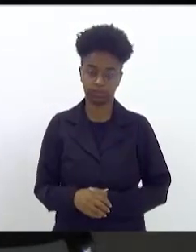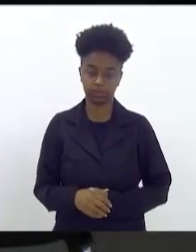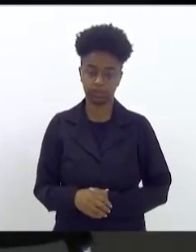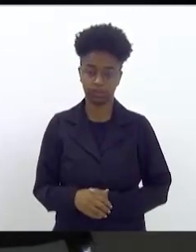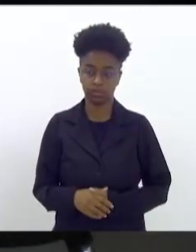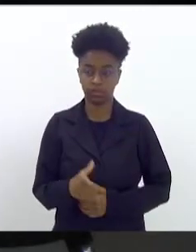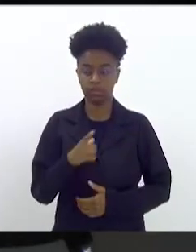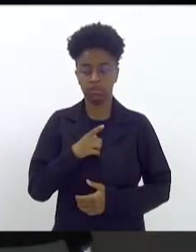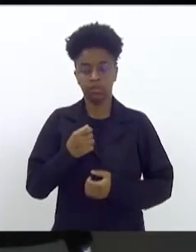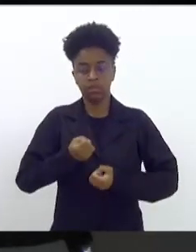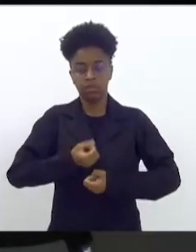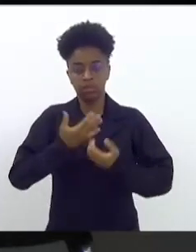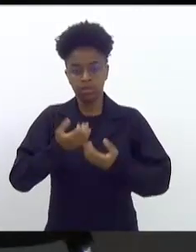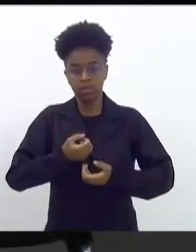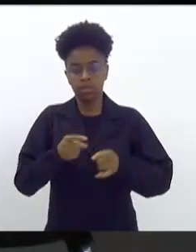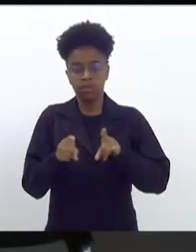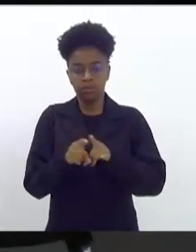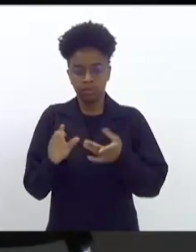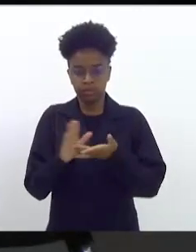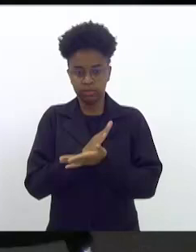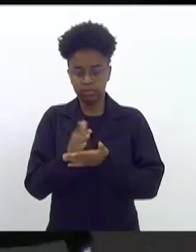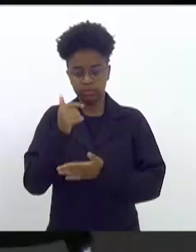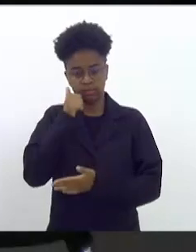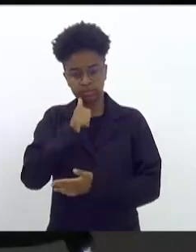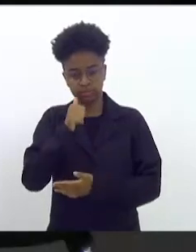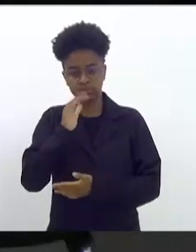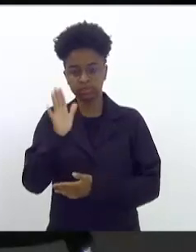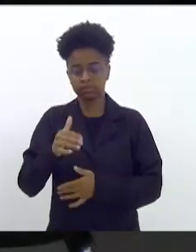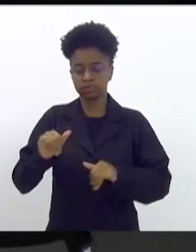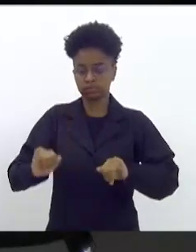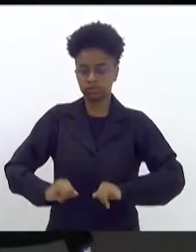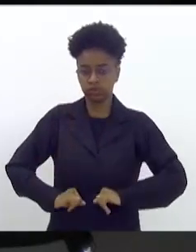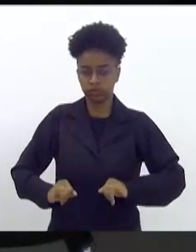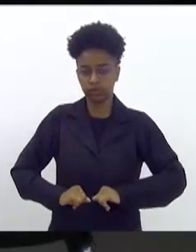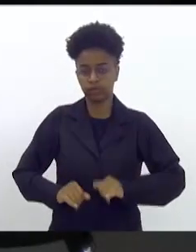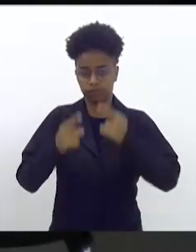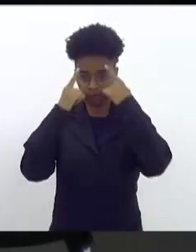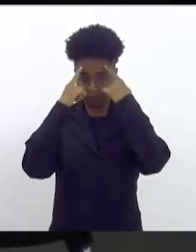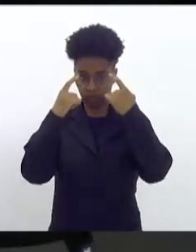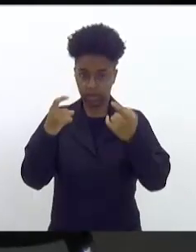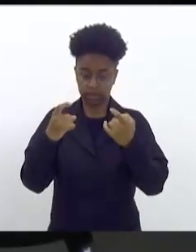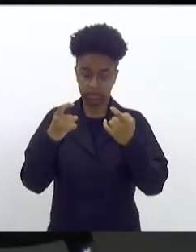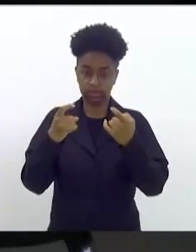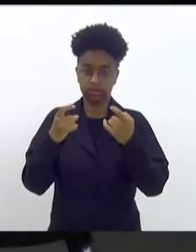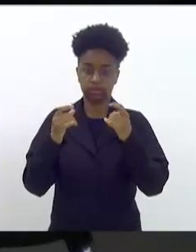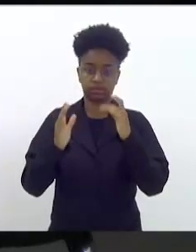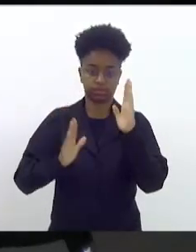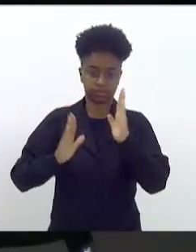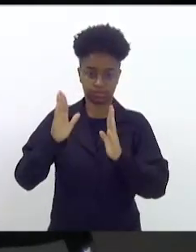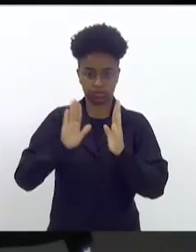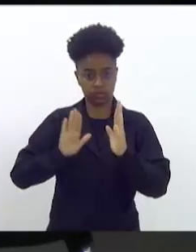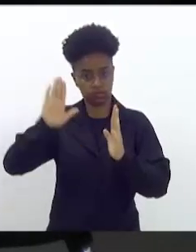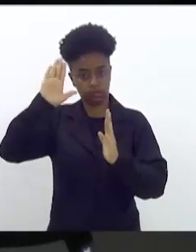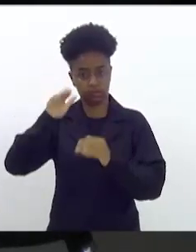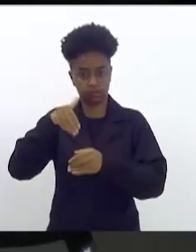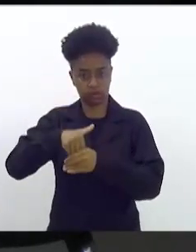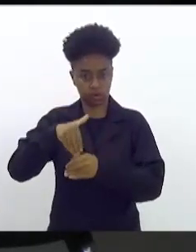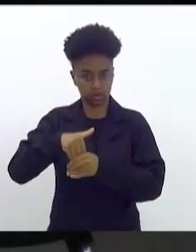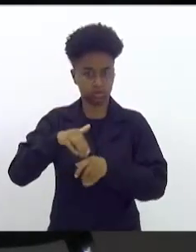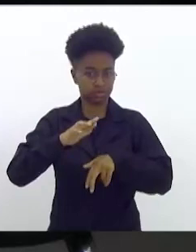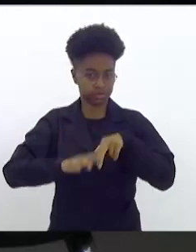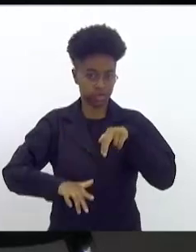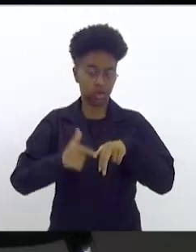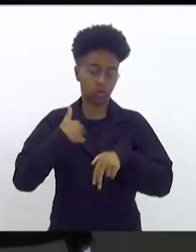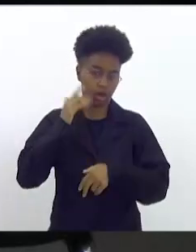ter um depoimento de uma mulher que tenha sofrido esse tipo de violência eleitoral, né, de gênero, eu acho importante